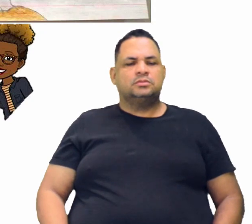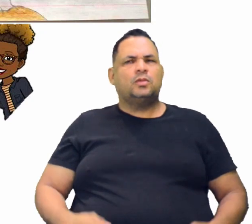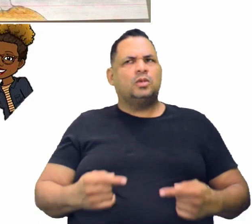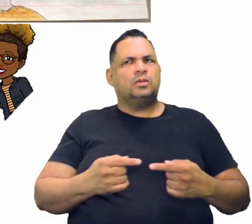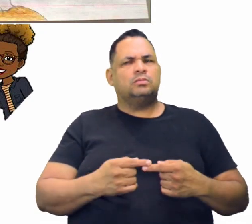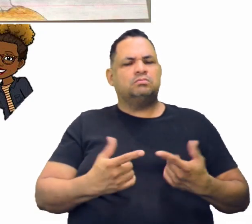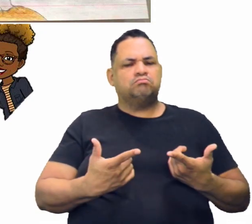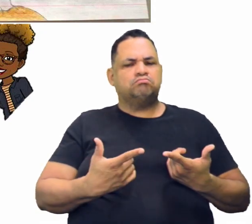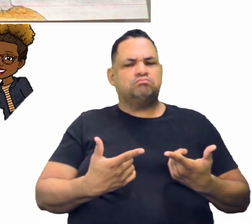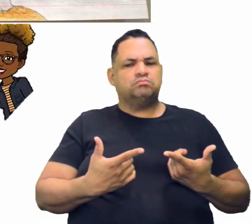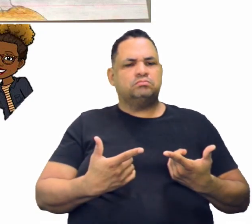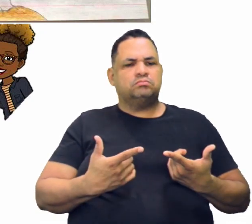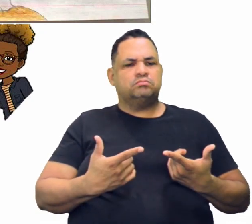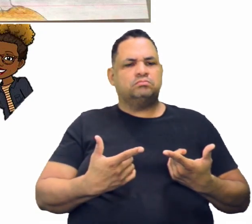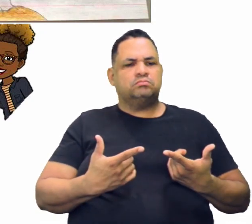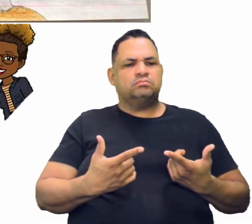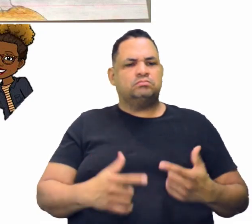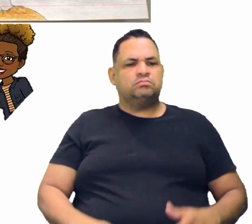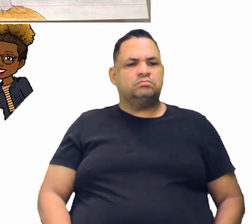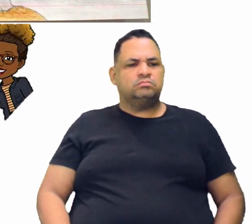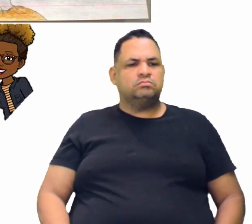ia ficar? Surge